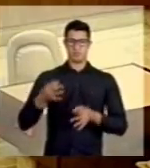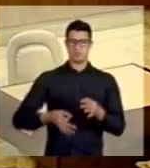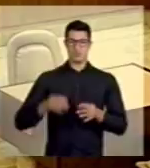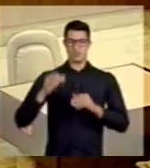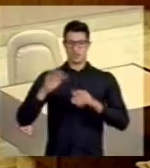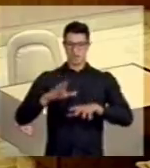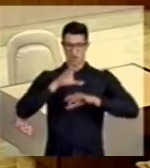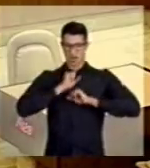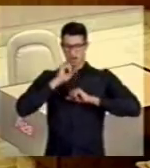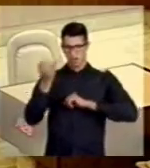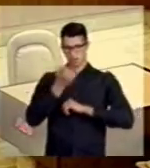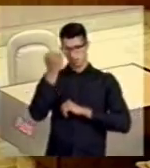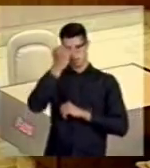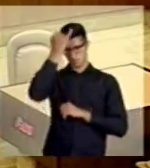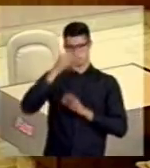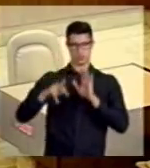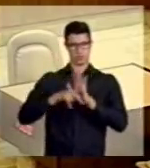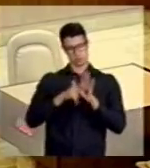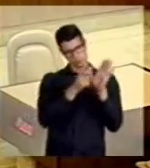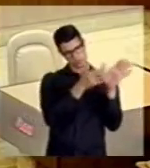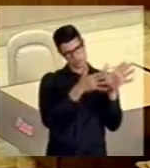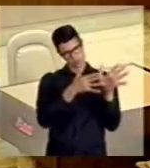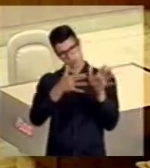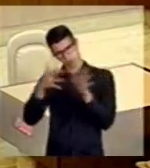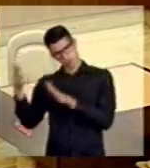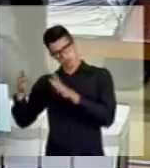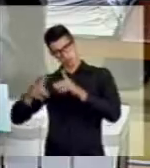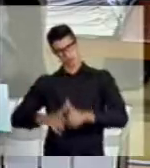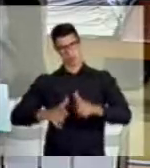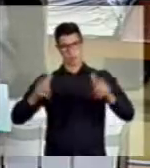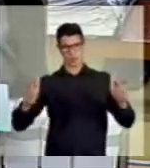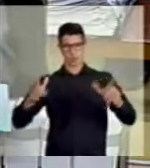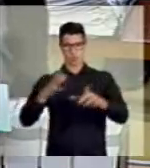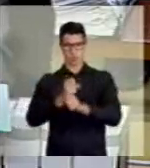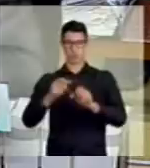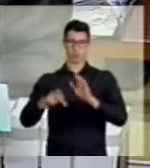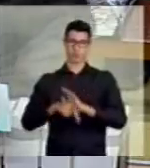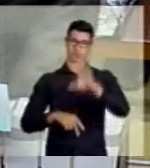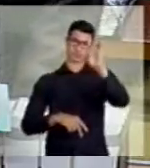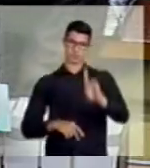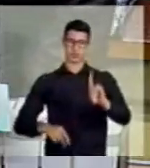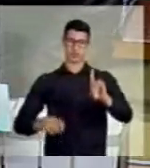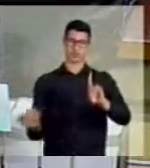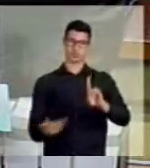uma importância fundamental no processo de ampliação e consolidação dos direitos